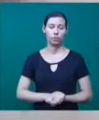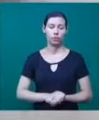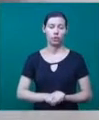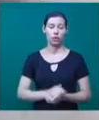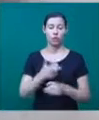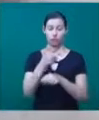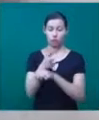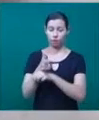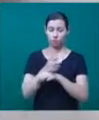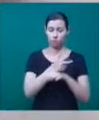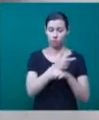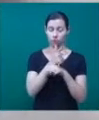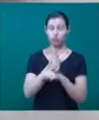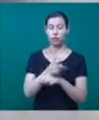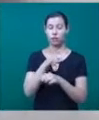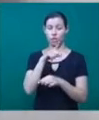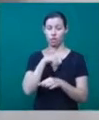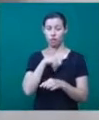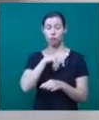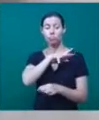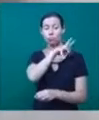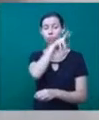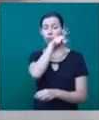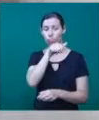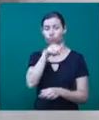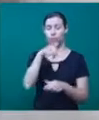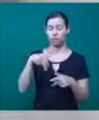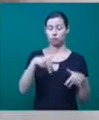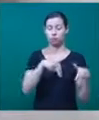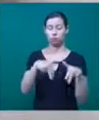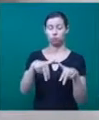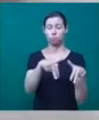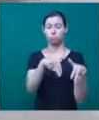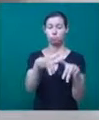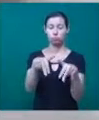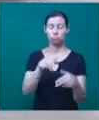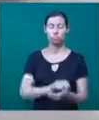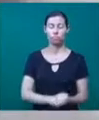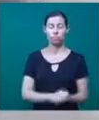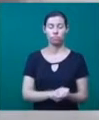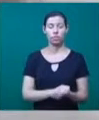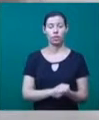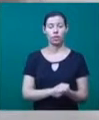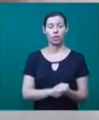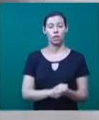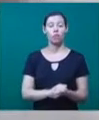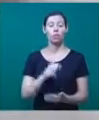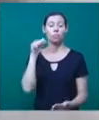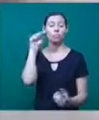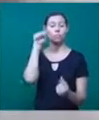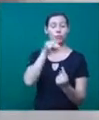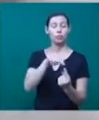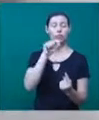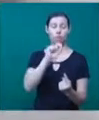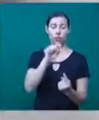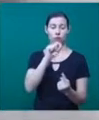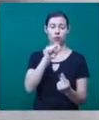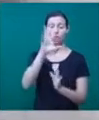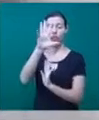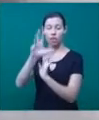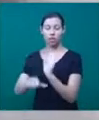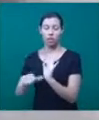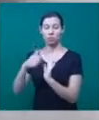vídeo monitoramento estão sendo instaladas na pista de caminhada do Parque do Sabiá. A intenção é evitar a ação dos bandidos